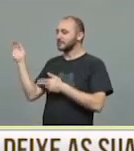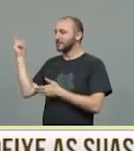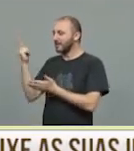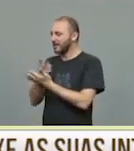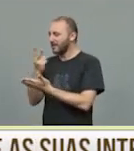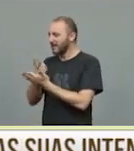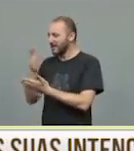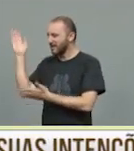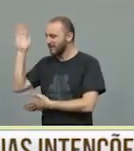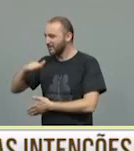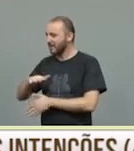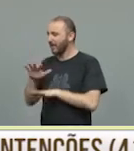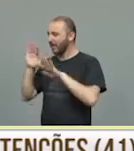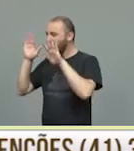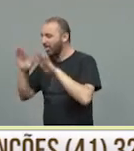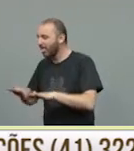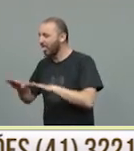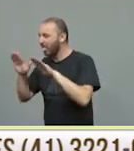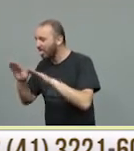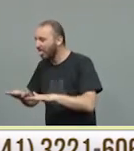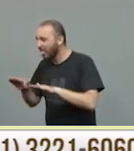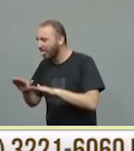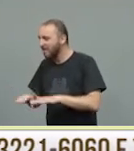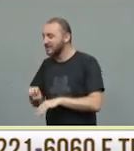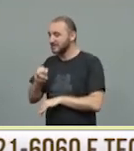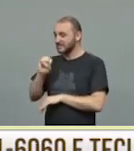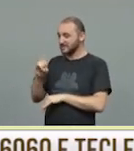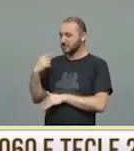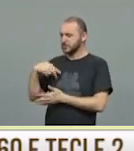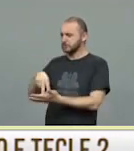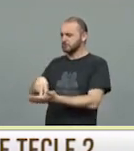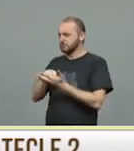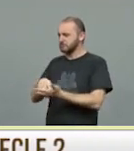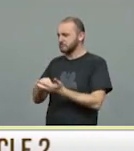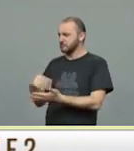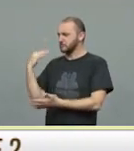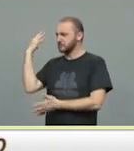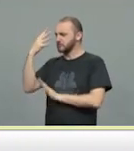sobre este Deus dará a bênção.